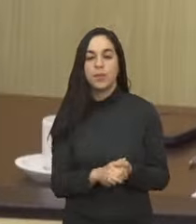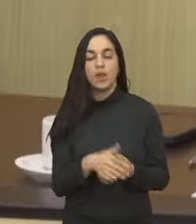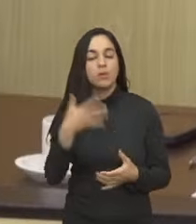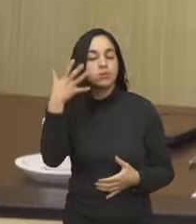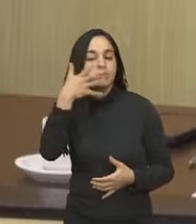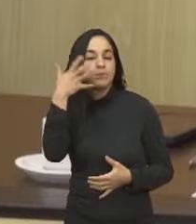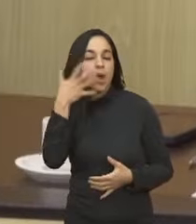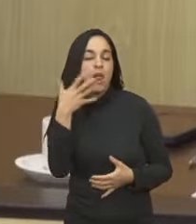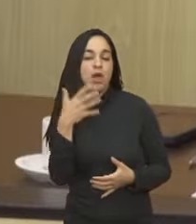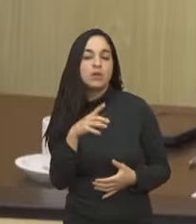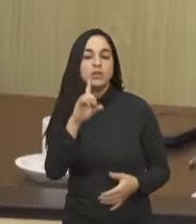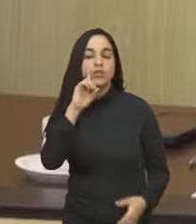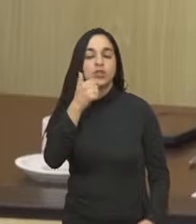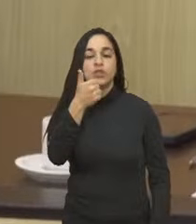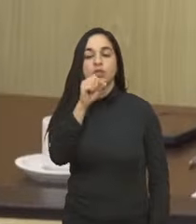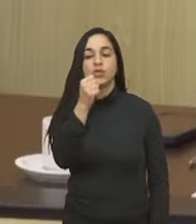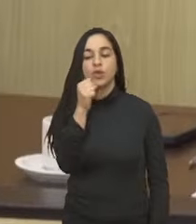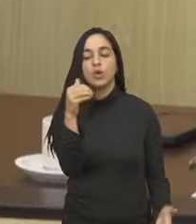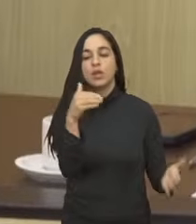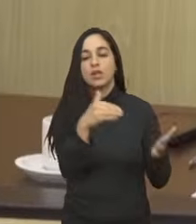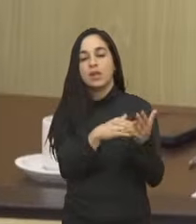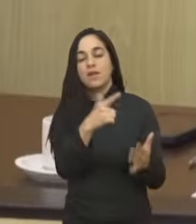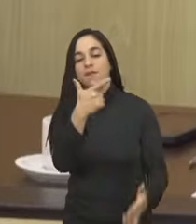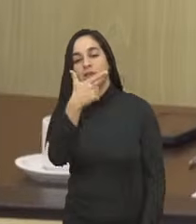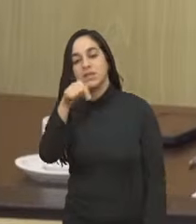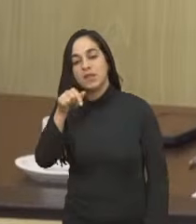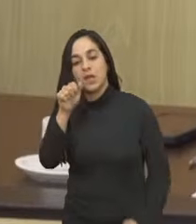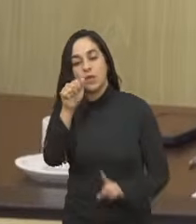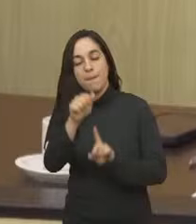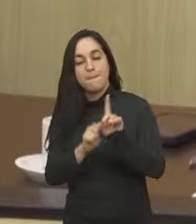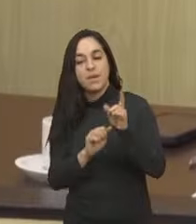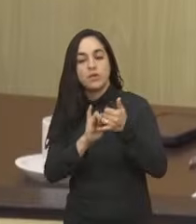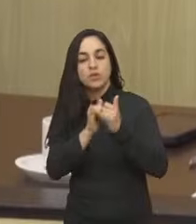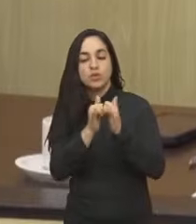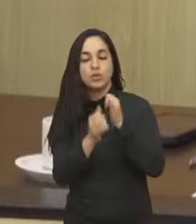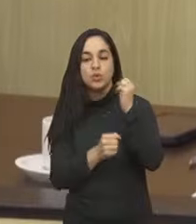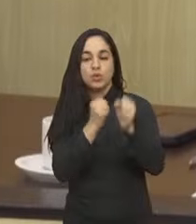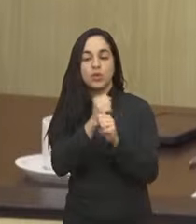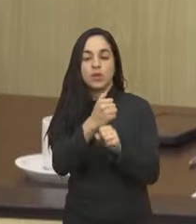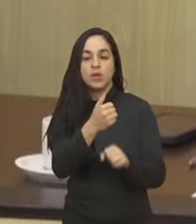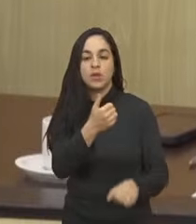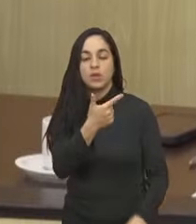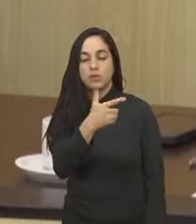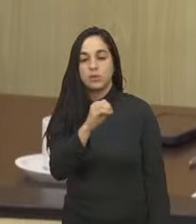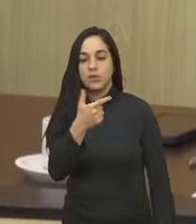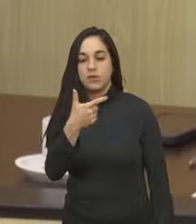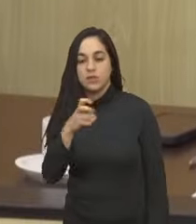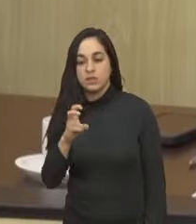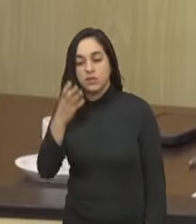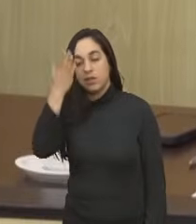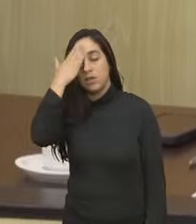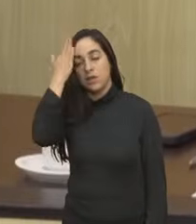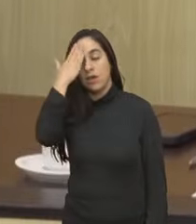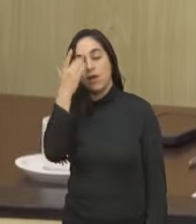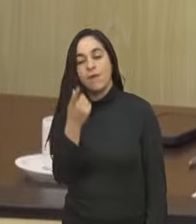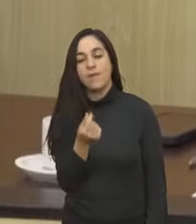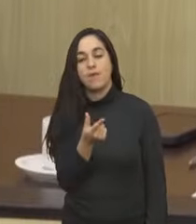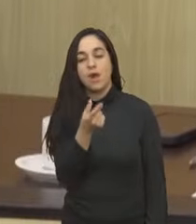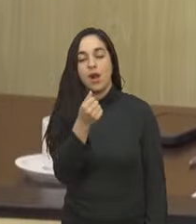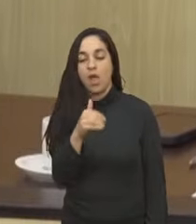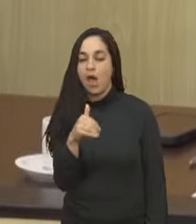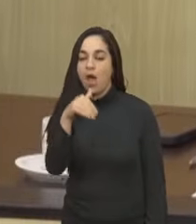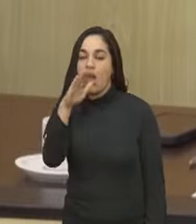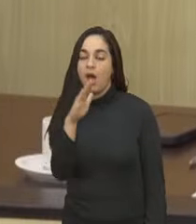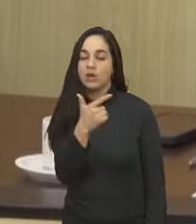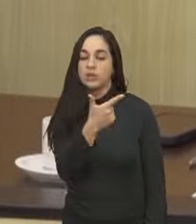18 a 27 de julho de 2025, considerando o valor alto de R$230 mil para a cessão de